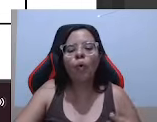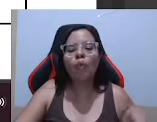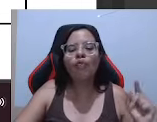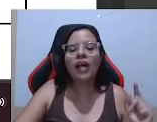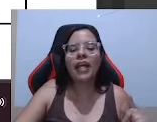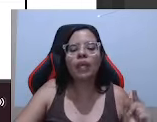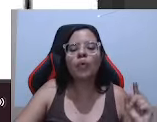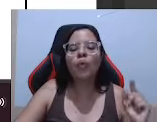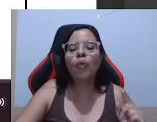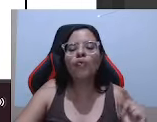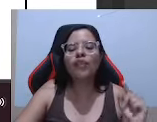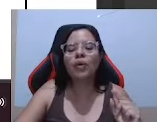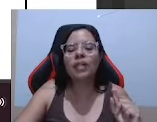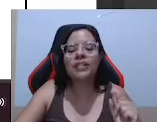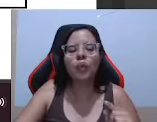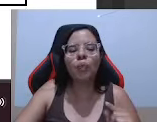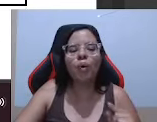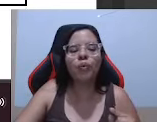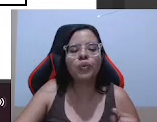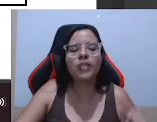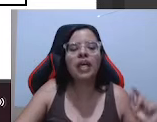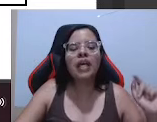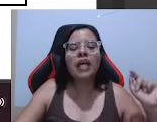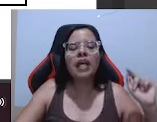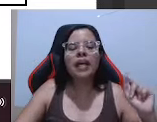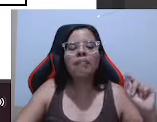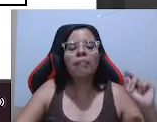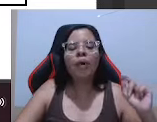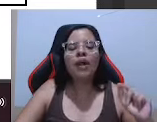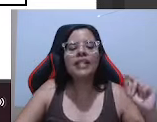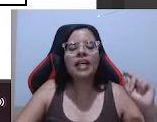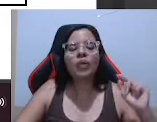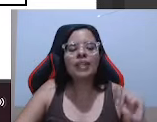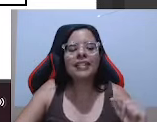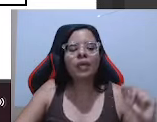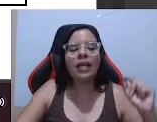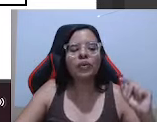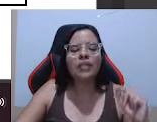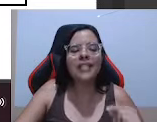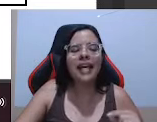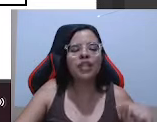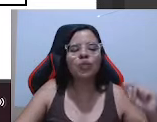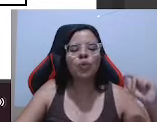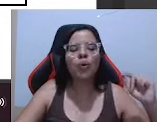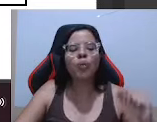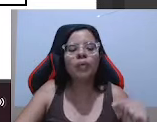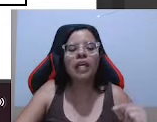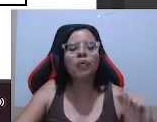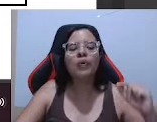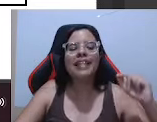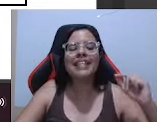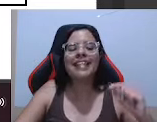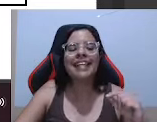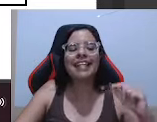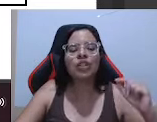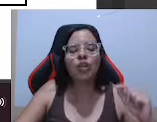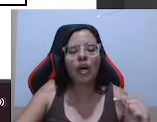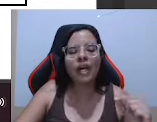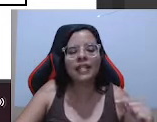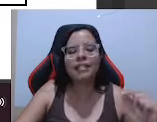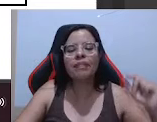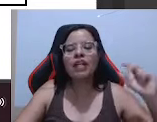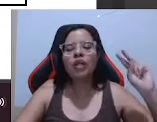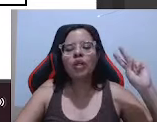Mestrado 1, valendo 1,5 pontos. E pós-graduação lato sensu, com no mínimo